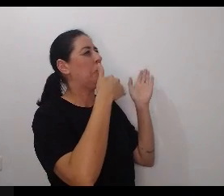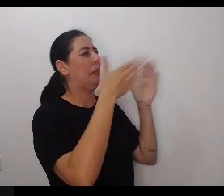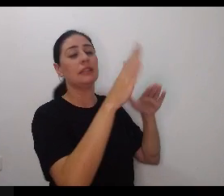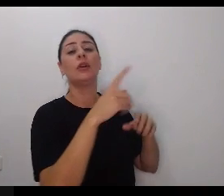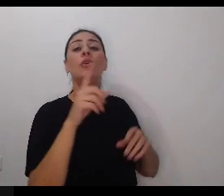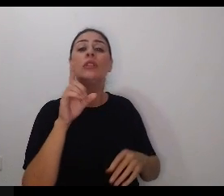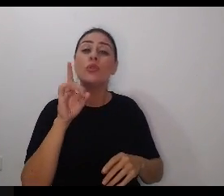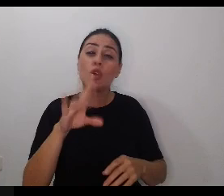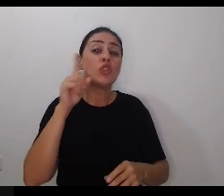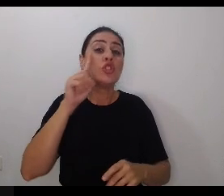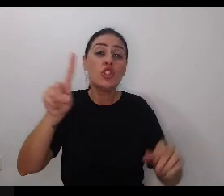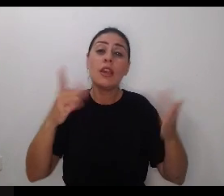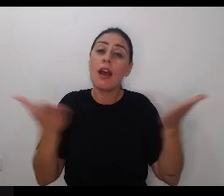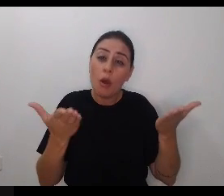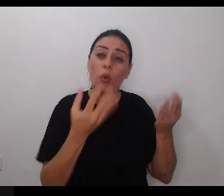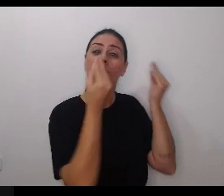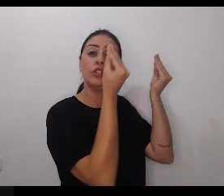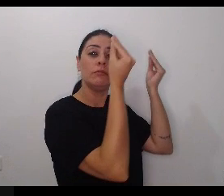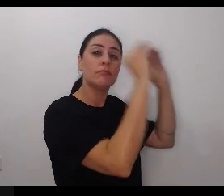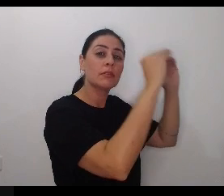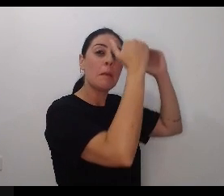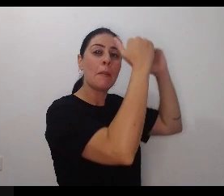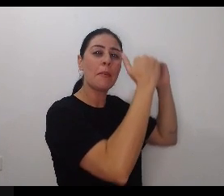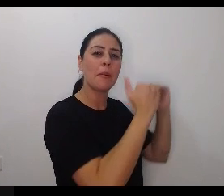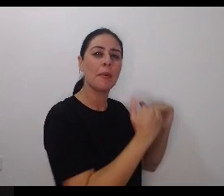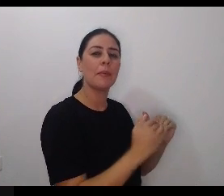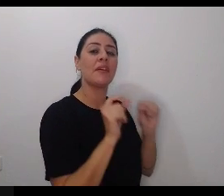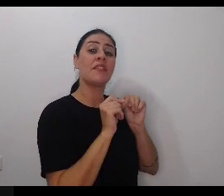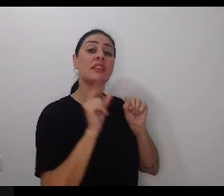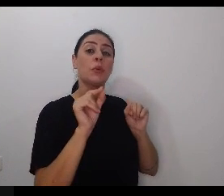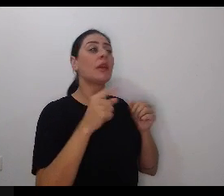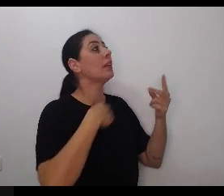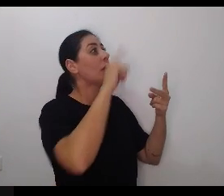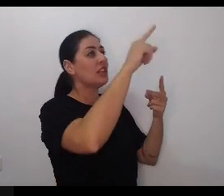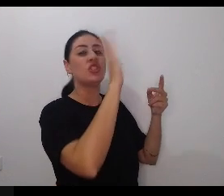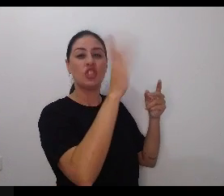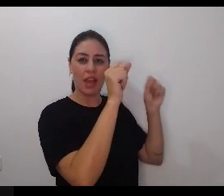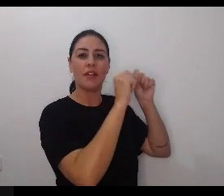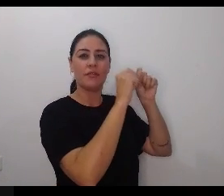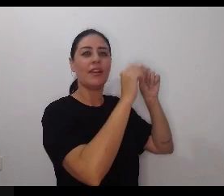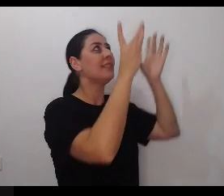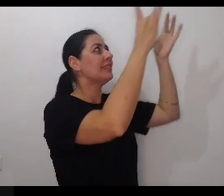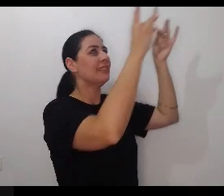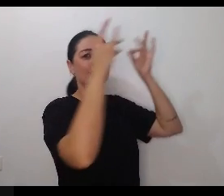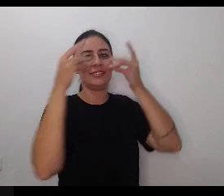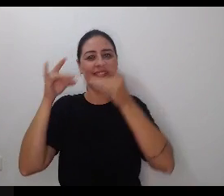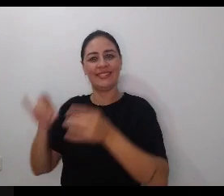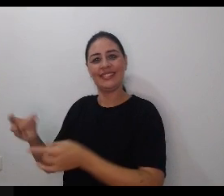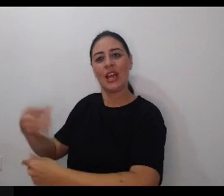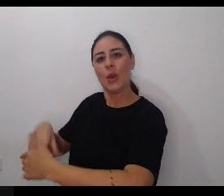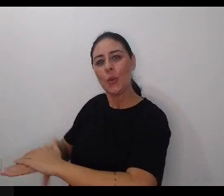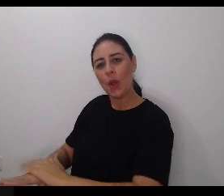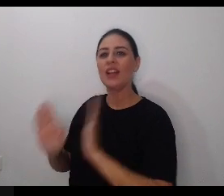semana, não vai nem prestar atenção. Às vezes vai ser só a linha do dia, como tem ali na foto, né? Uma sequência de atividades do